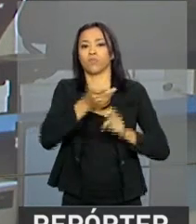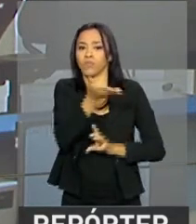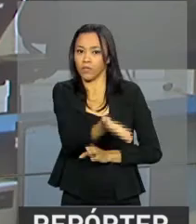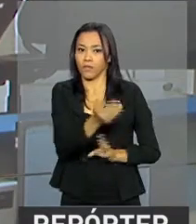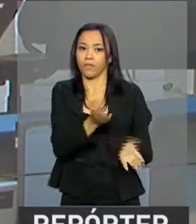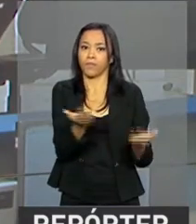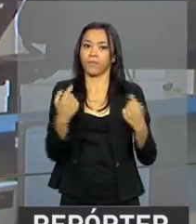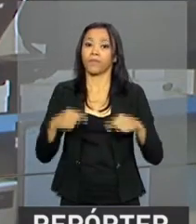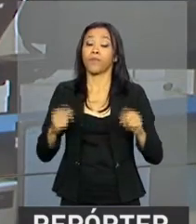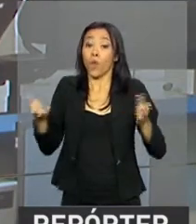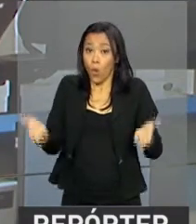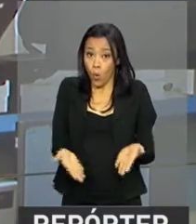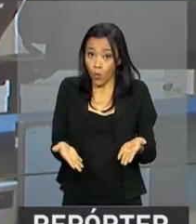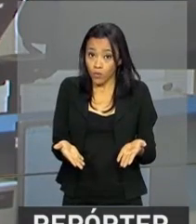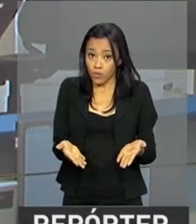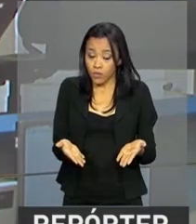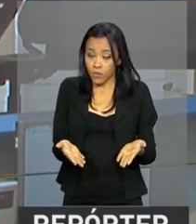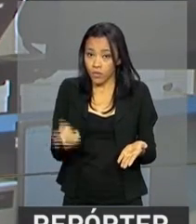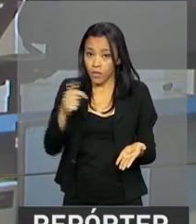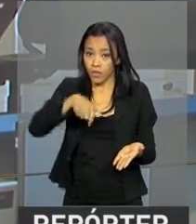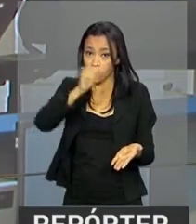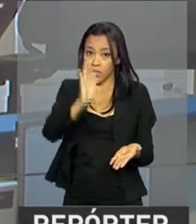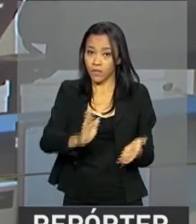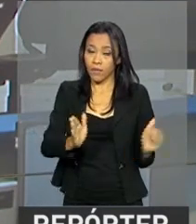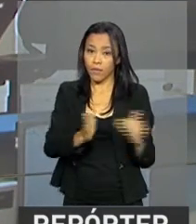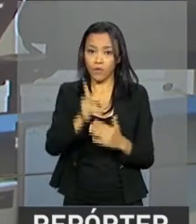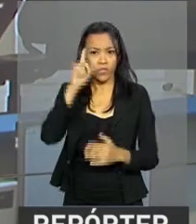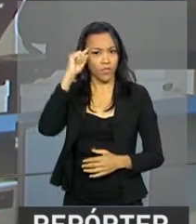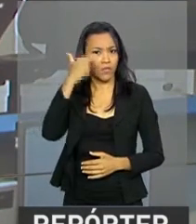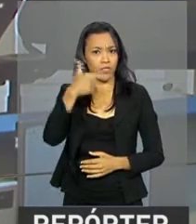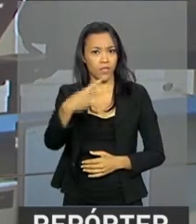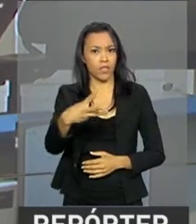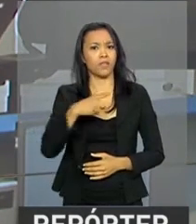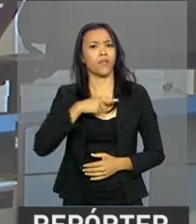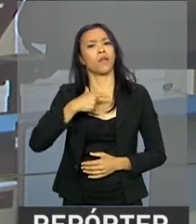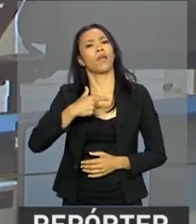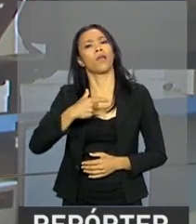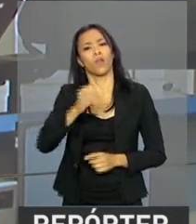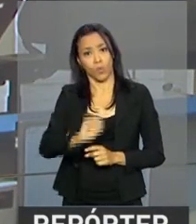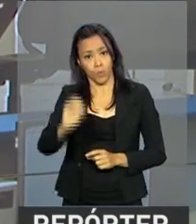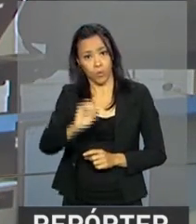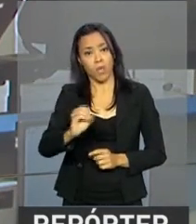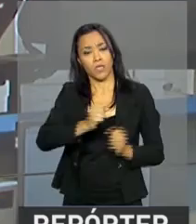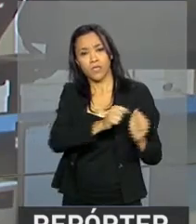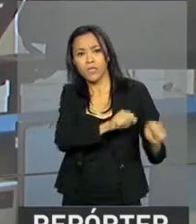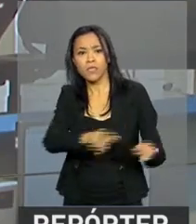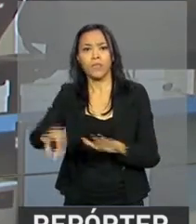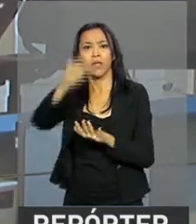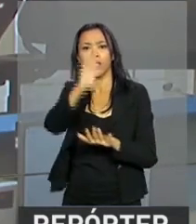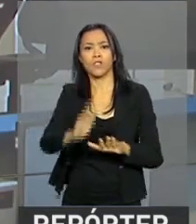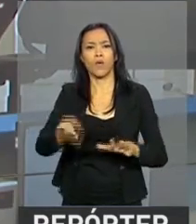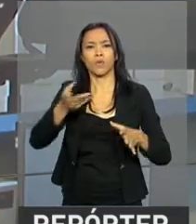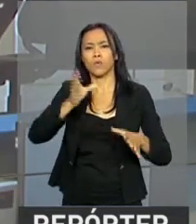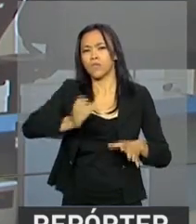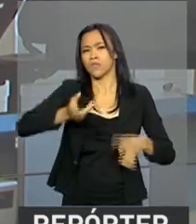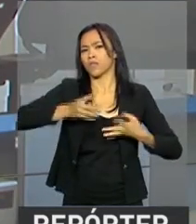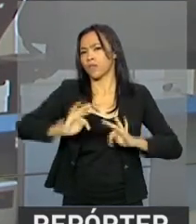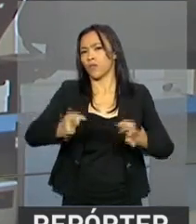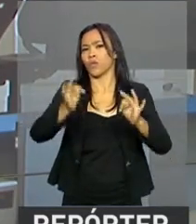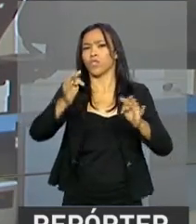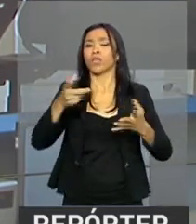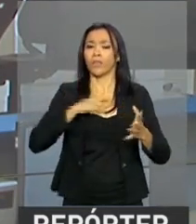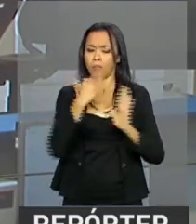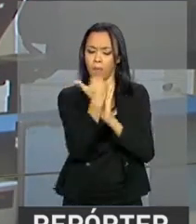hoje aqui no Brasil, até o dia 23 de outubro, tem a Semana Nacional de Ciência e Tecnologia com programação em todo o